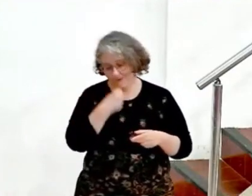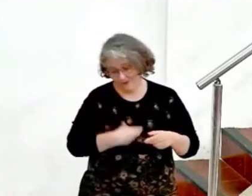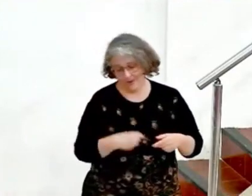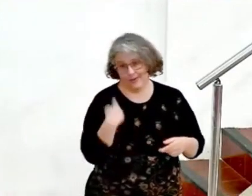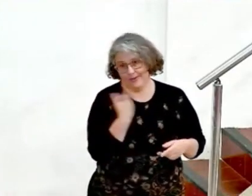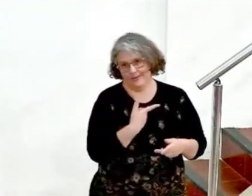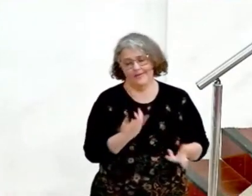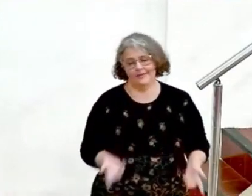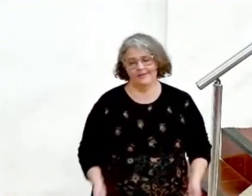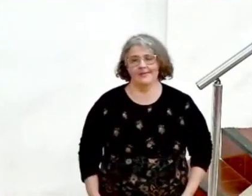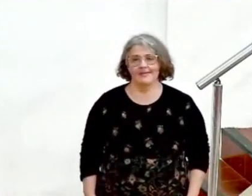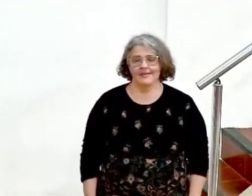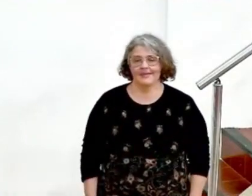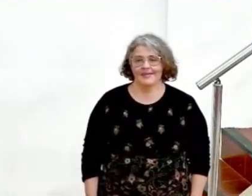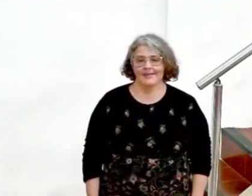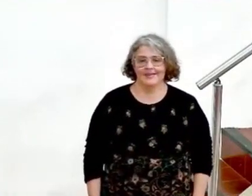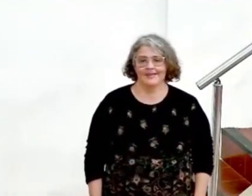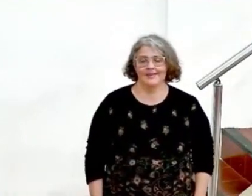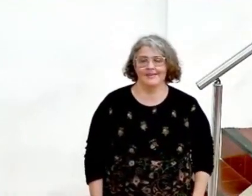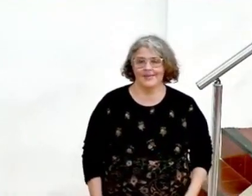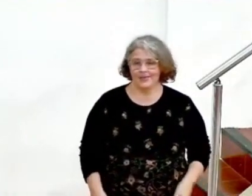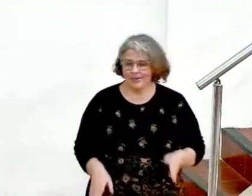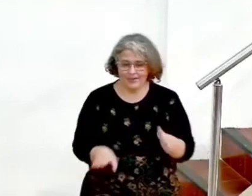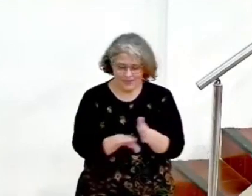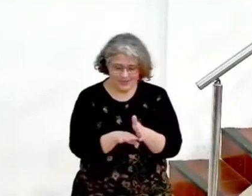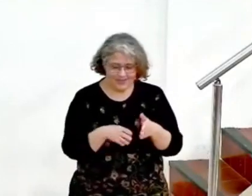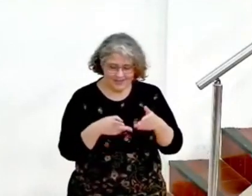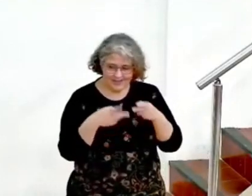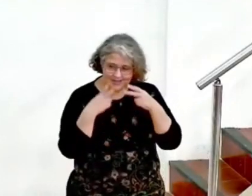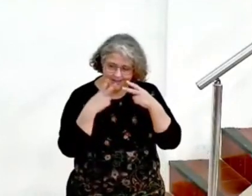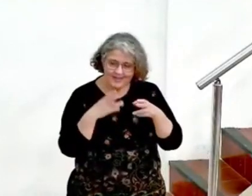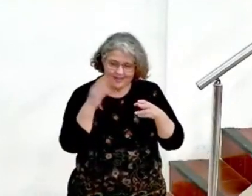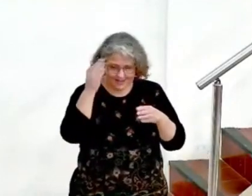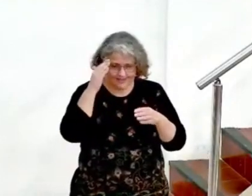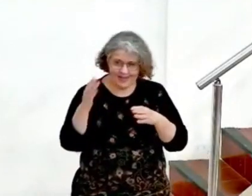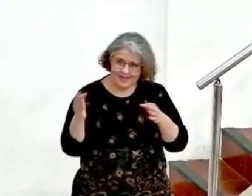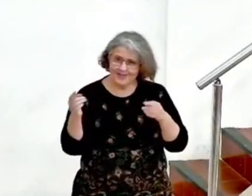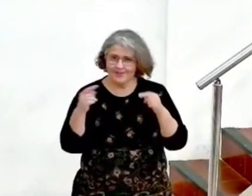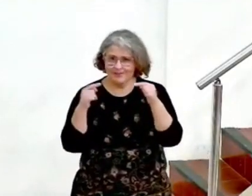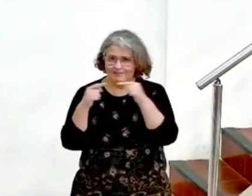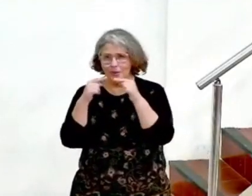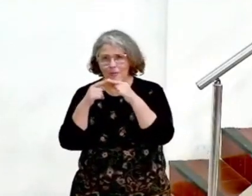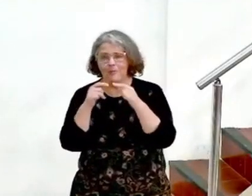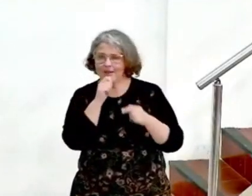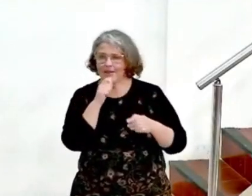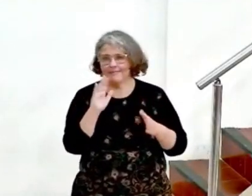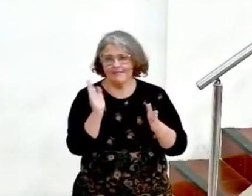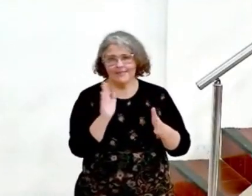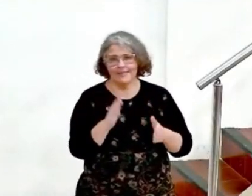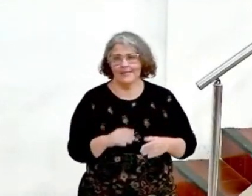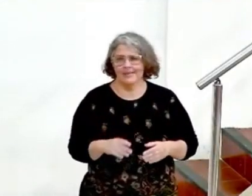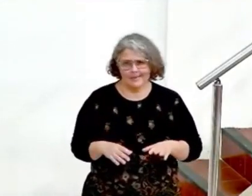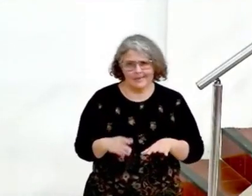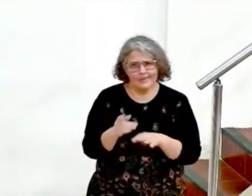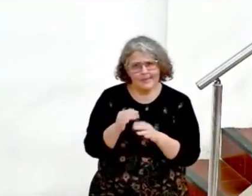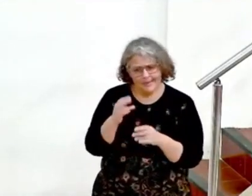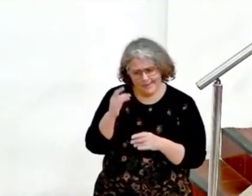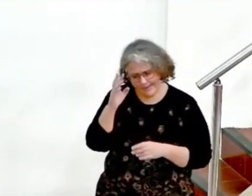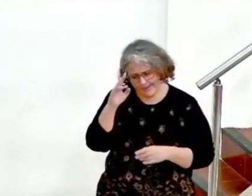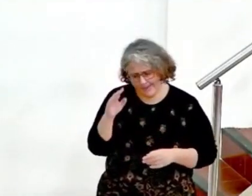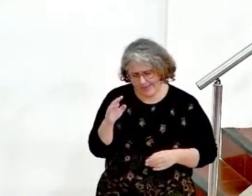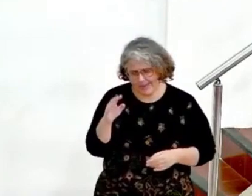filho. Imagine Abraão, esperando todo esse tempo. Agora Deus dá, mas ele não pode dar o nome que ele